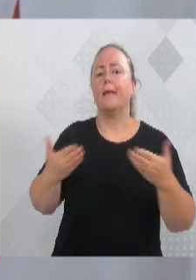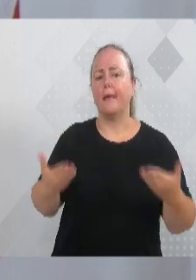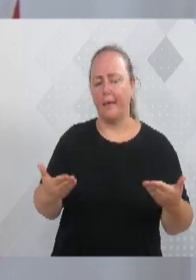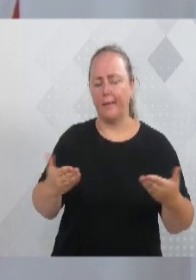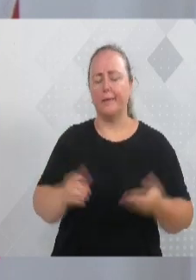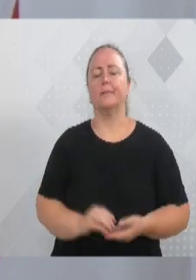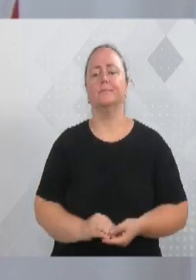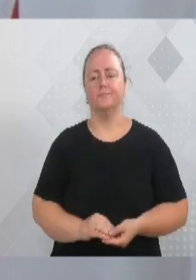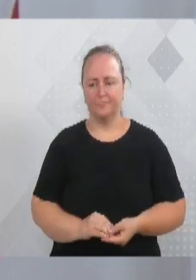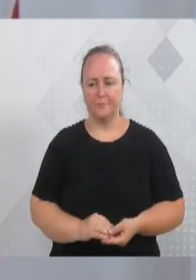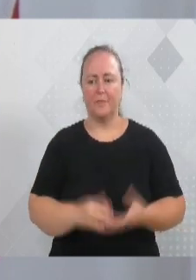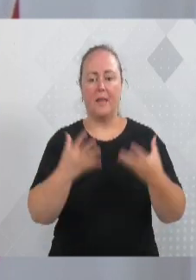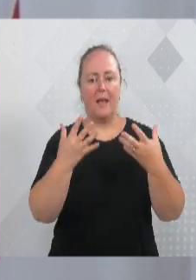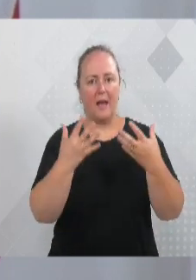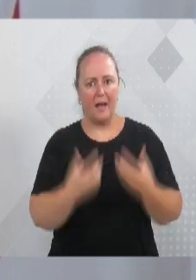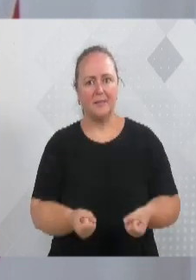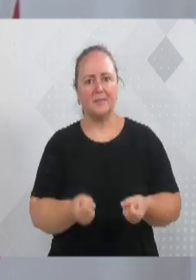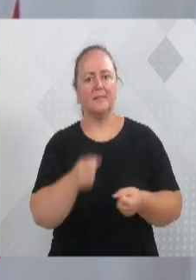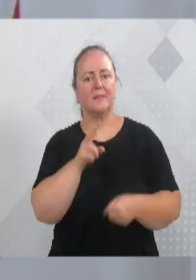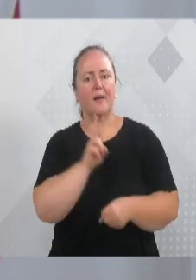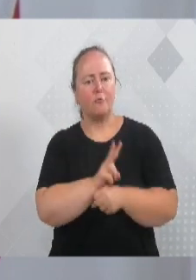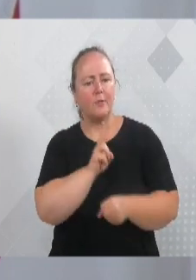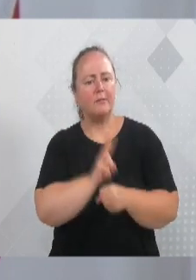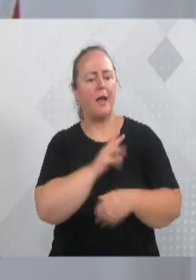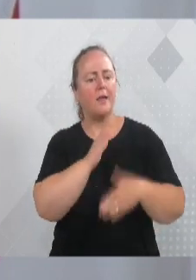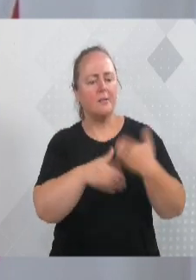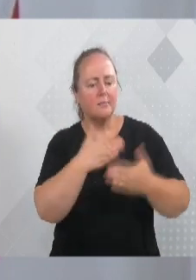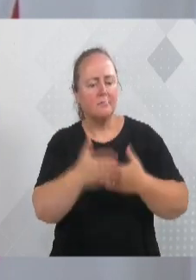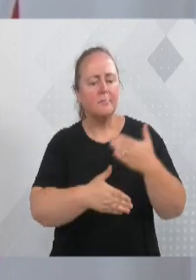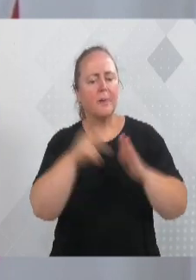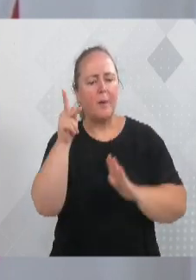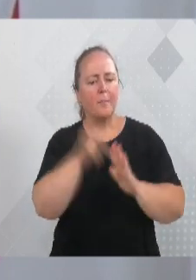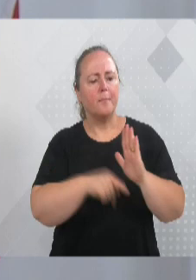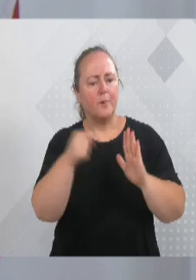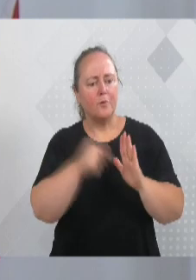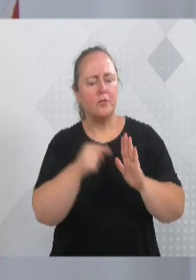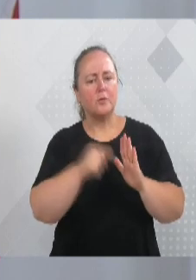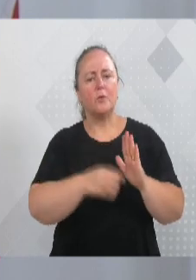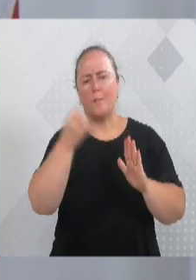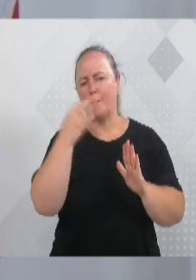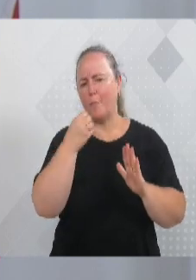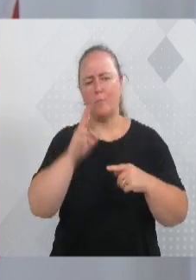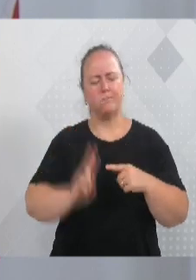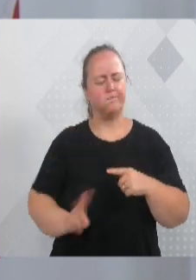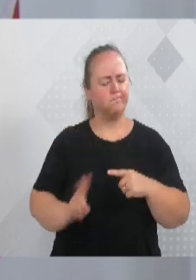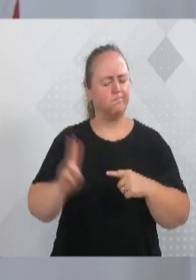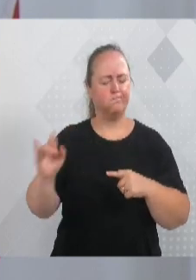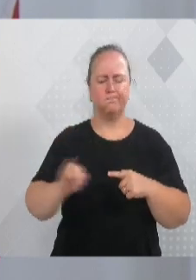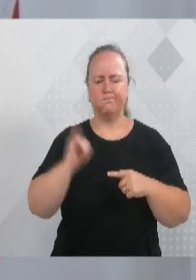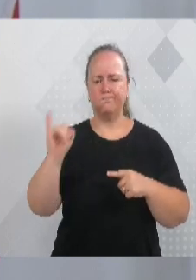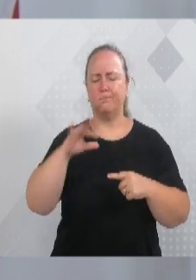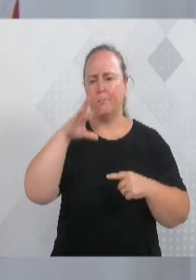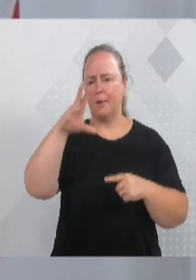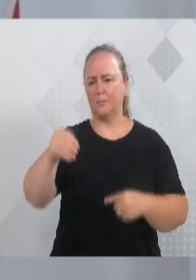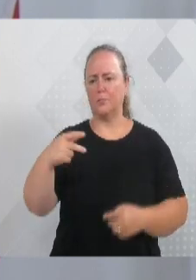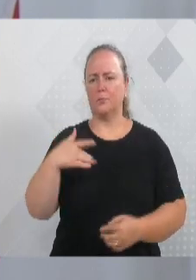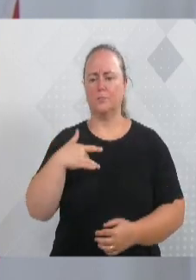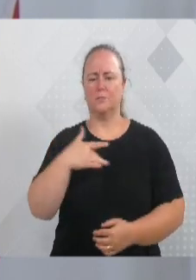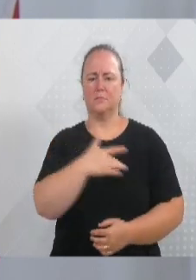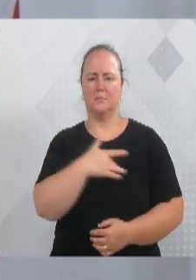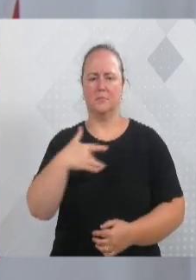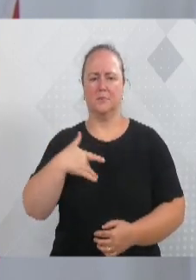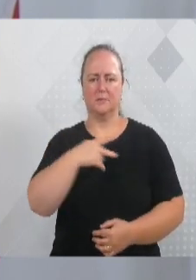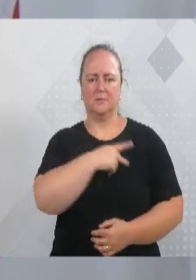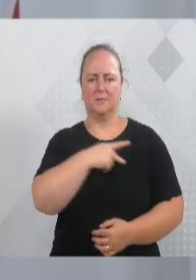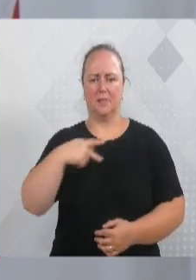abraçar e e com certeza vai ser De grande valia para todos nós saúde pública que